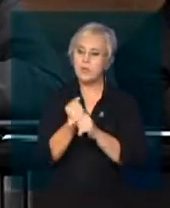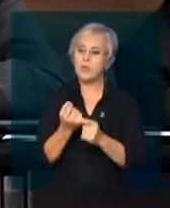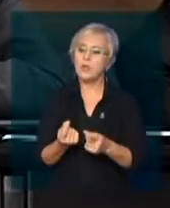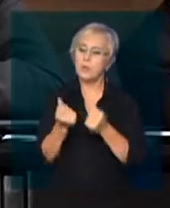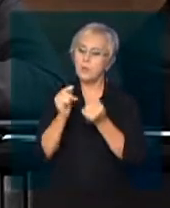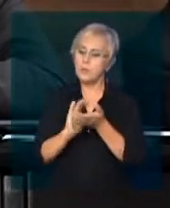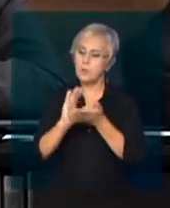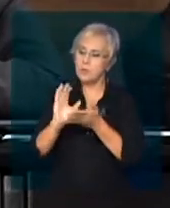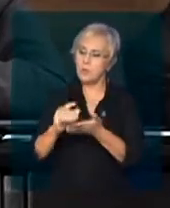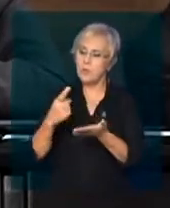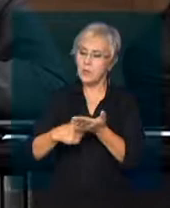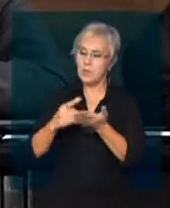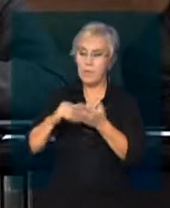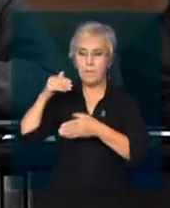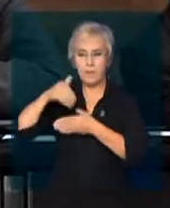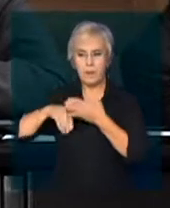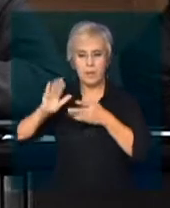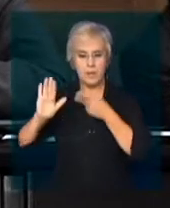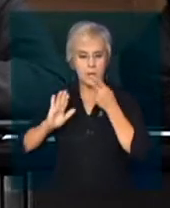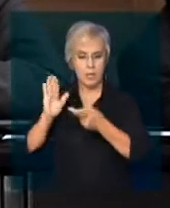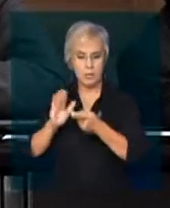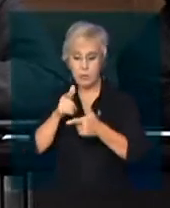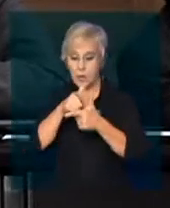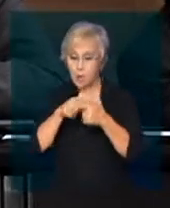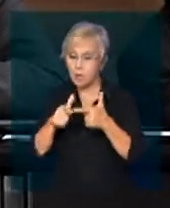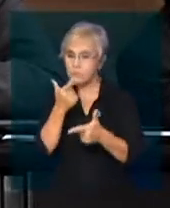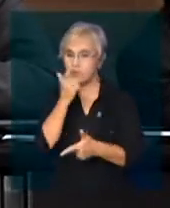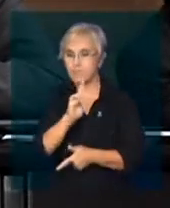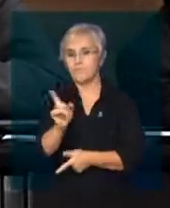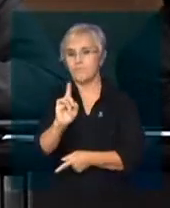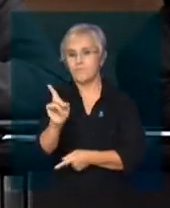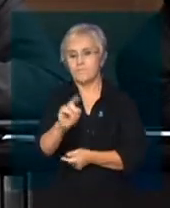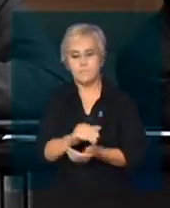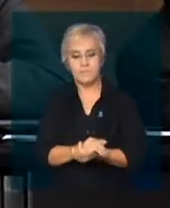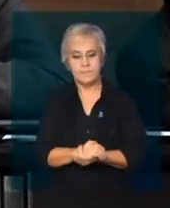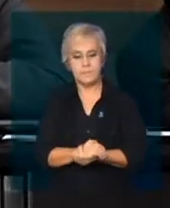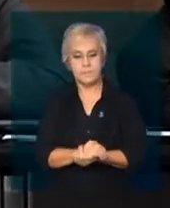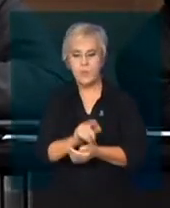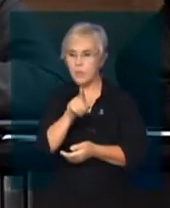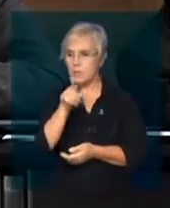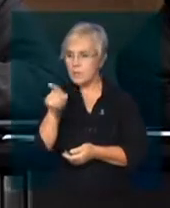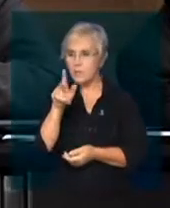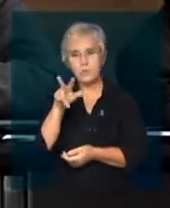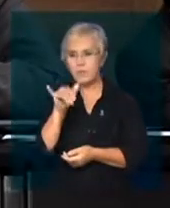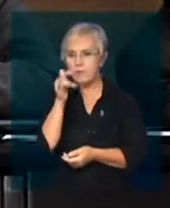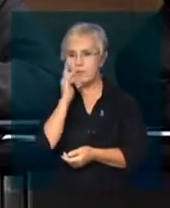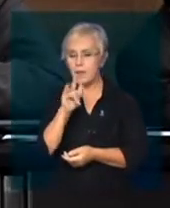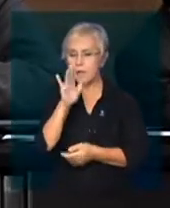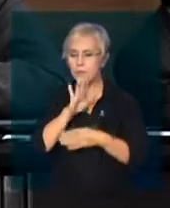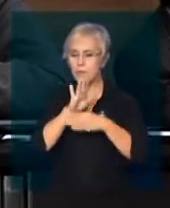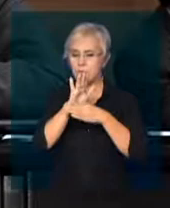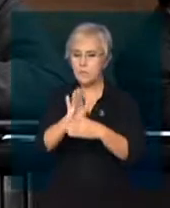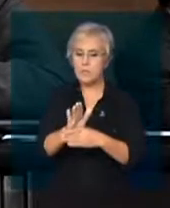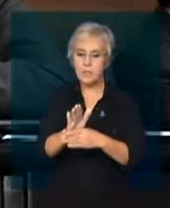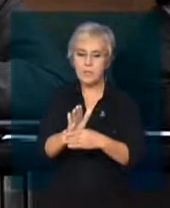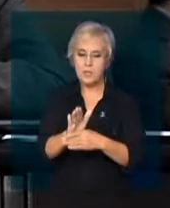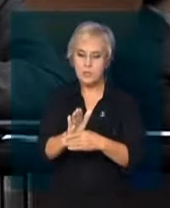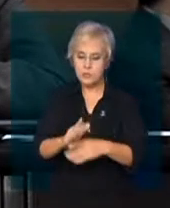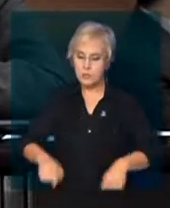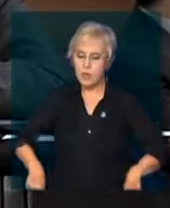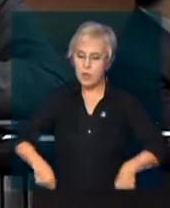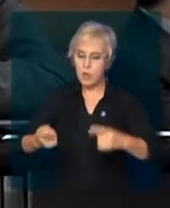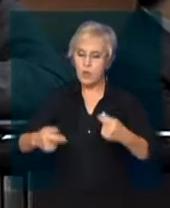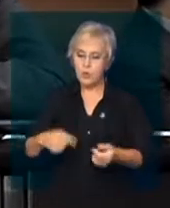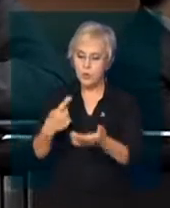colocado numa campanha eleitoral, não teria como dividi-los. E você não ia satisfazer os custos de campanha pela